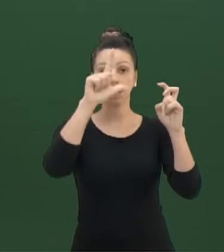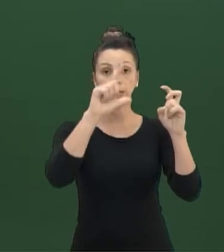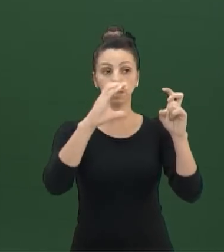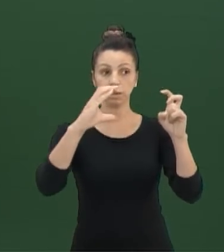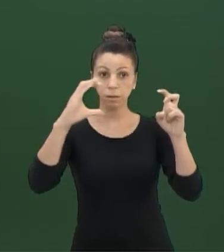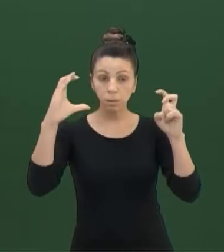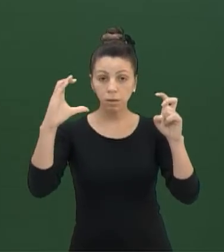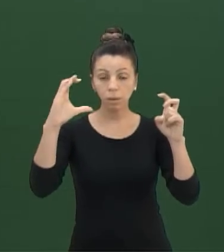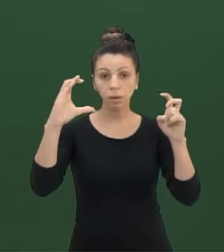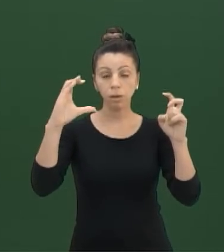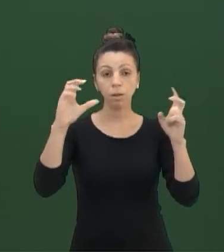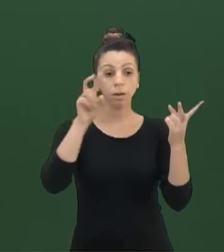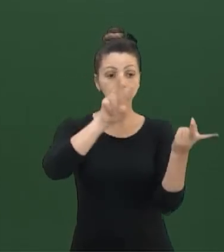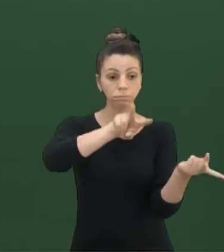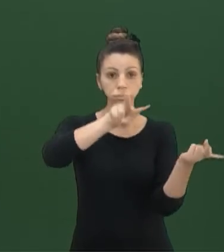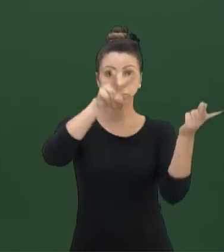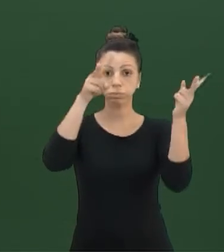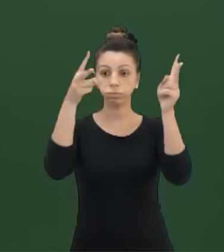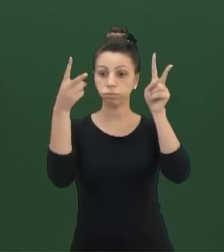ó,